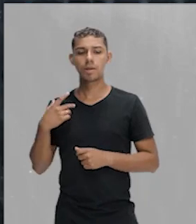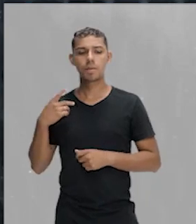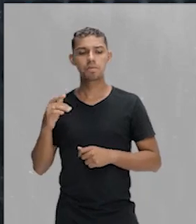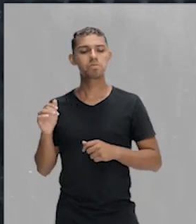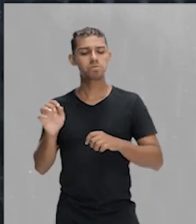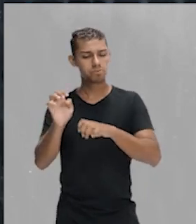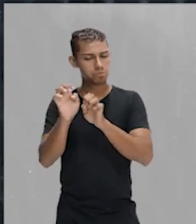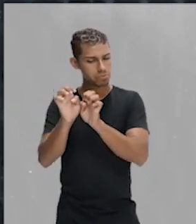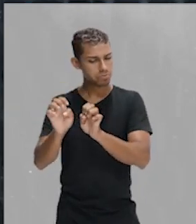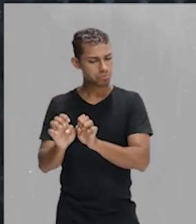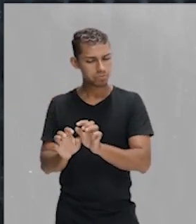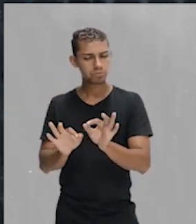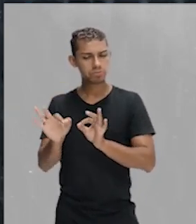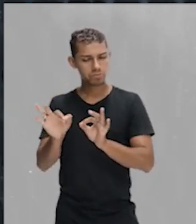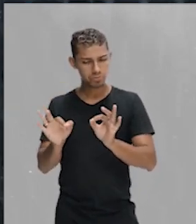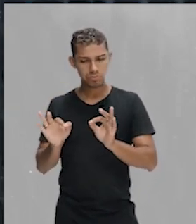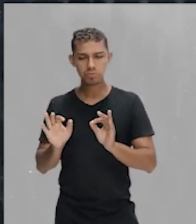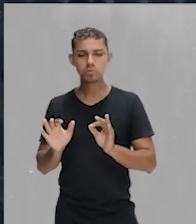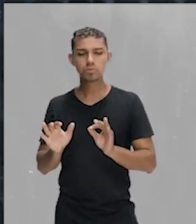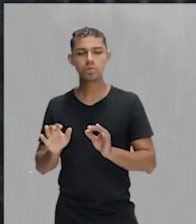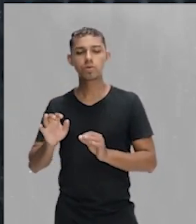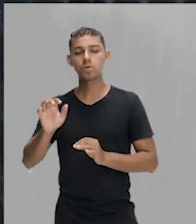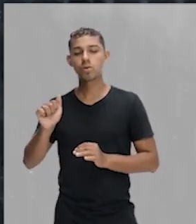bem estruturada, sem asfalto, sem